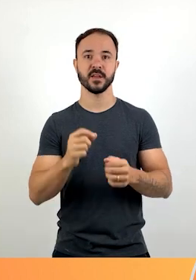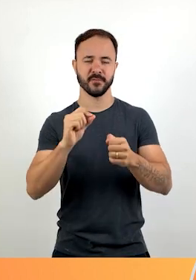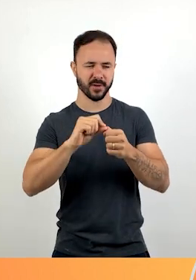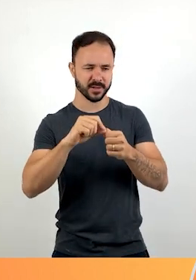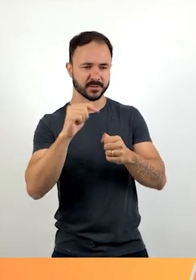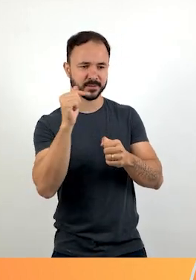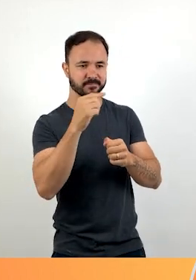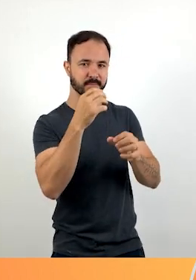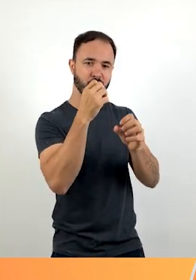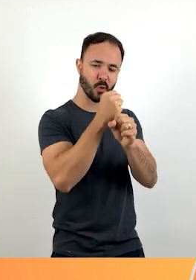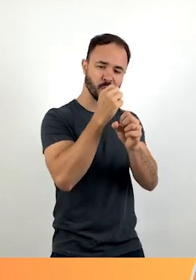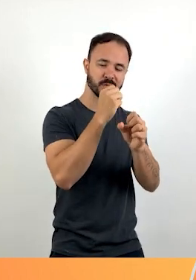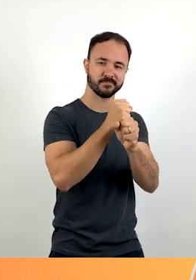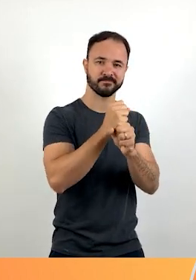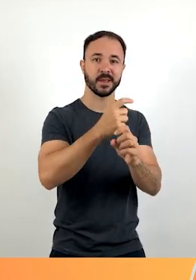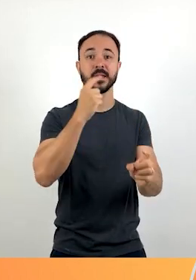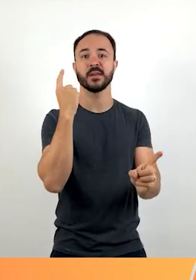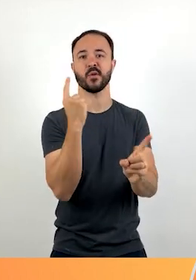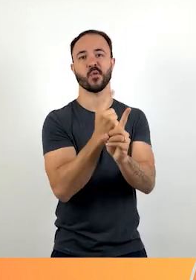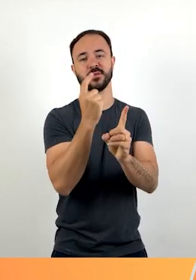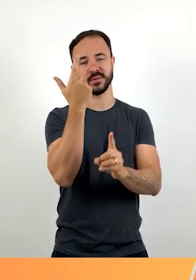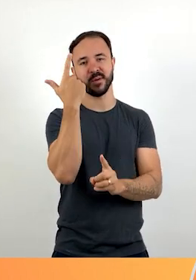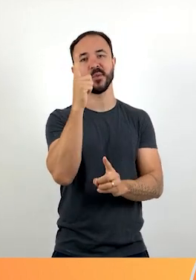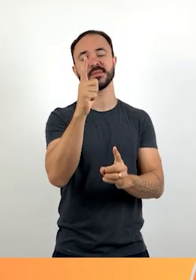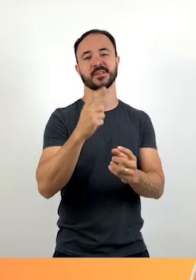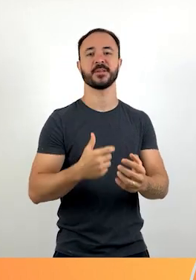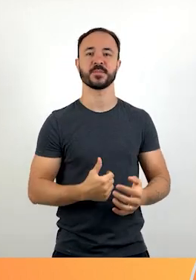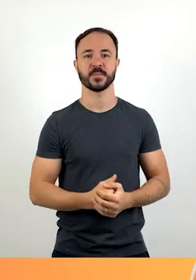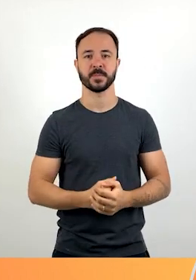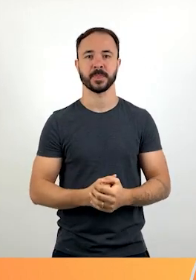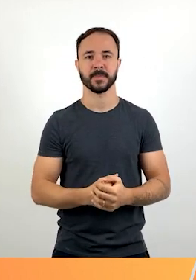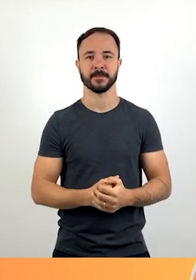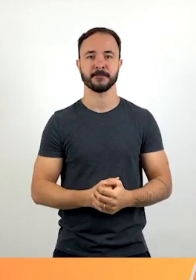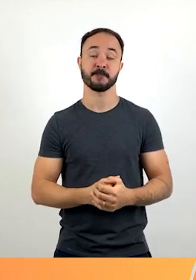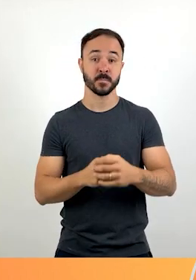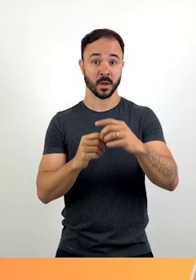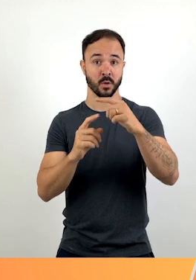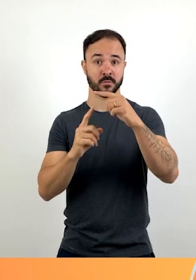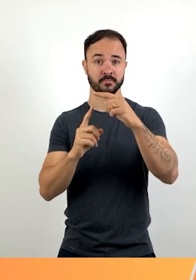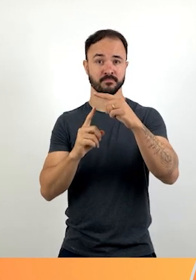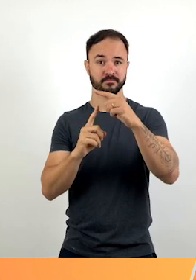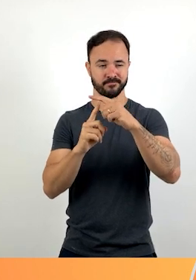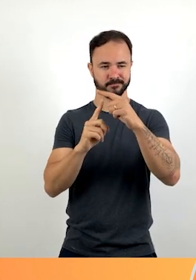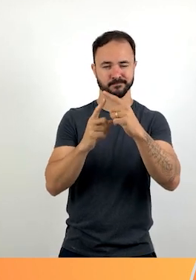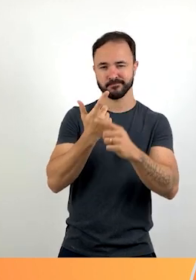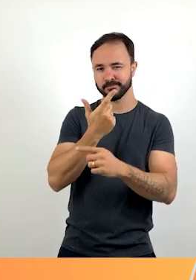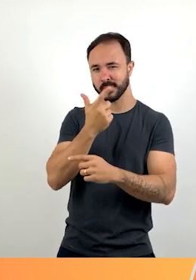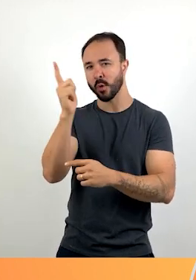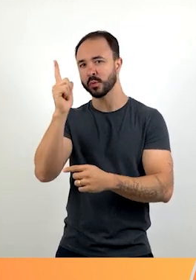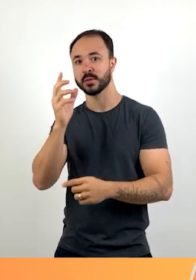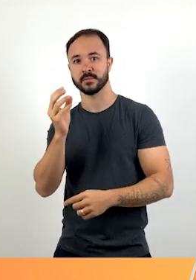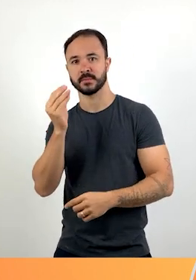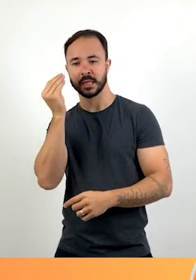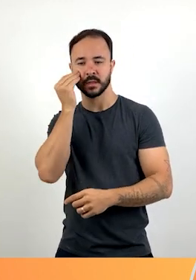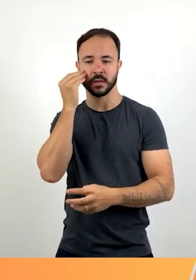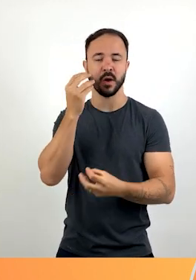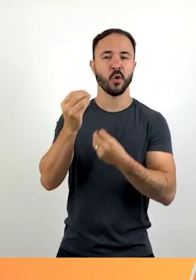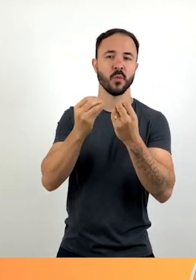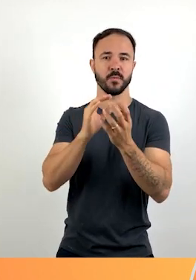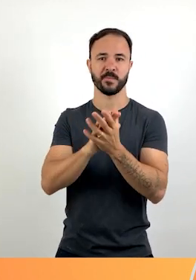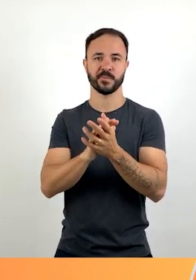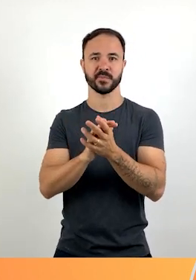chega a esse resultado, né? Outra maneira, se você não soubesse diretamente a raiz, seria transformar ela